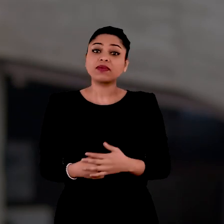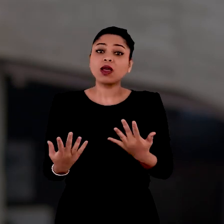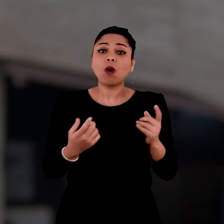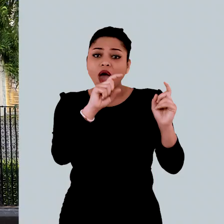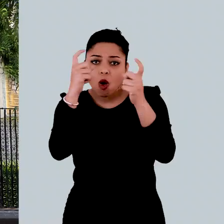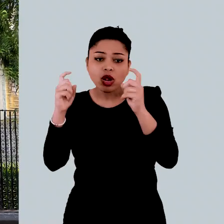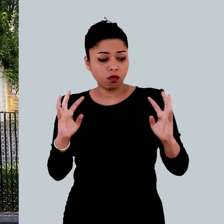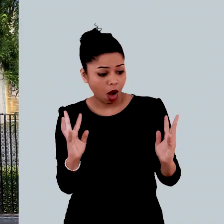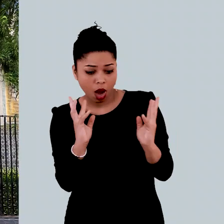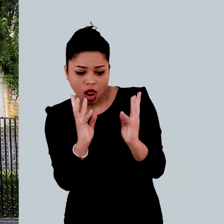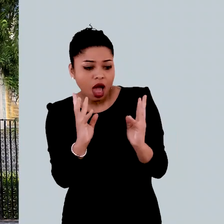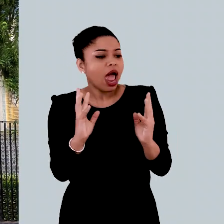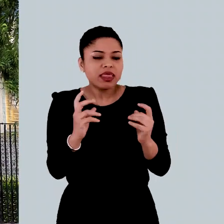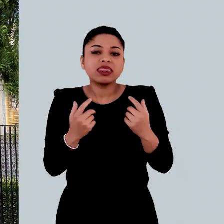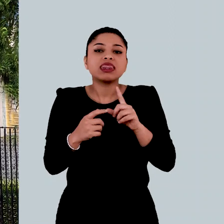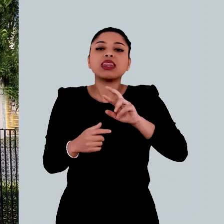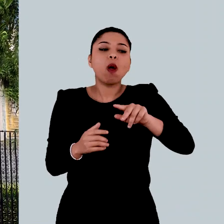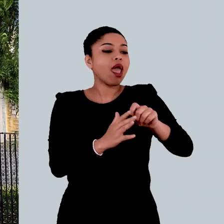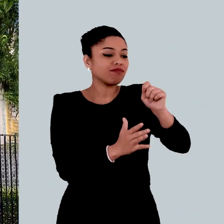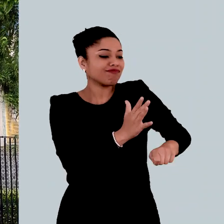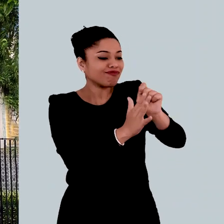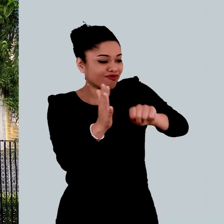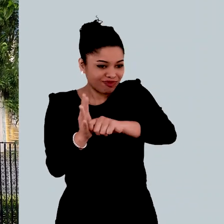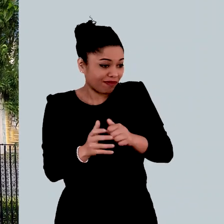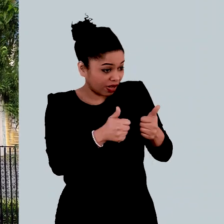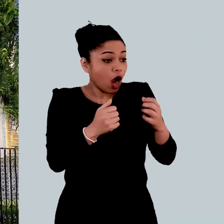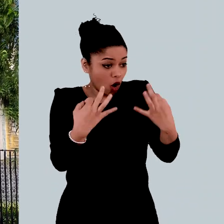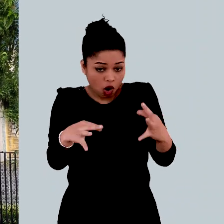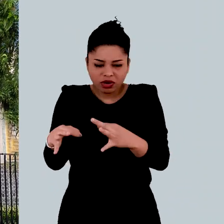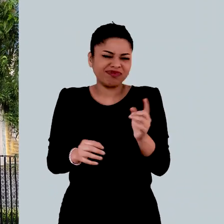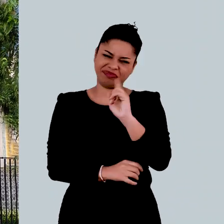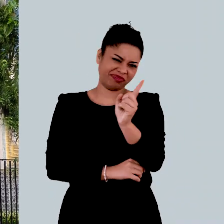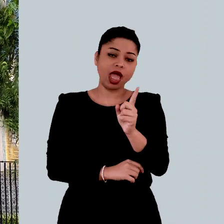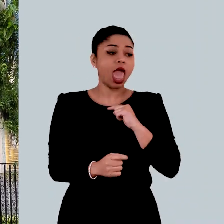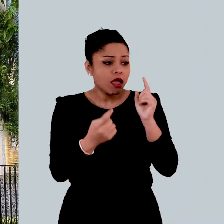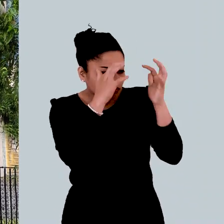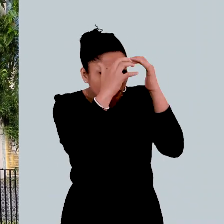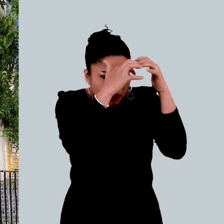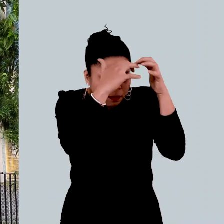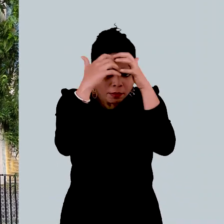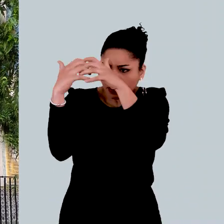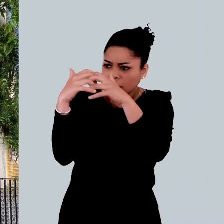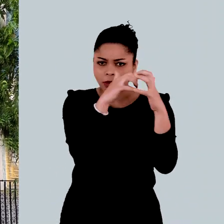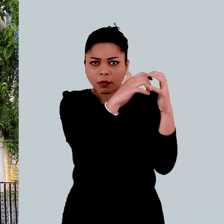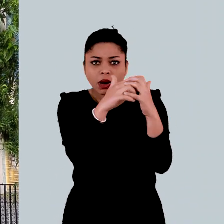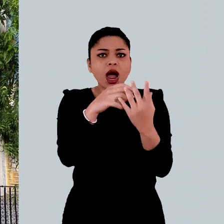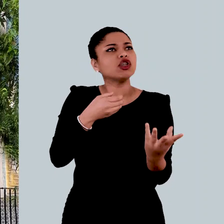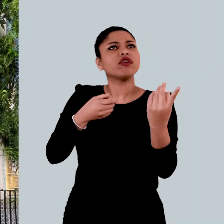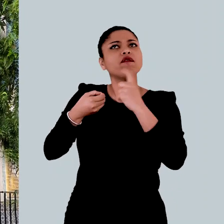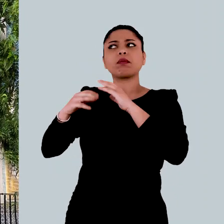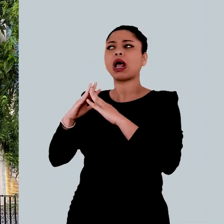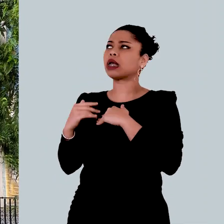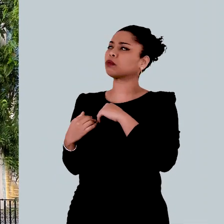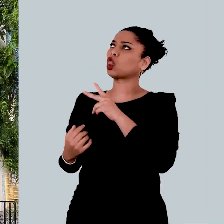dever de casa. E esse prédio, o Casa Mirador Savassi, é o primeiro empreendimento desta